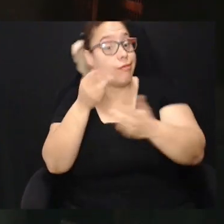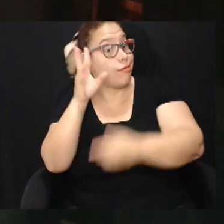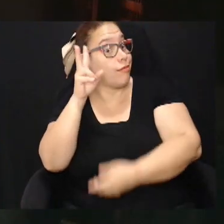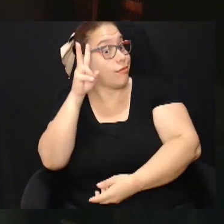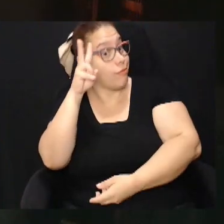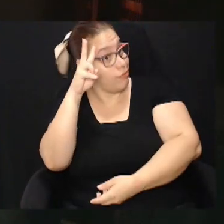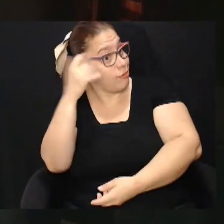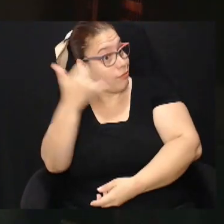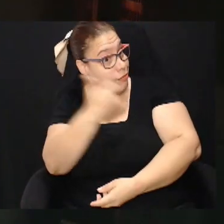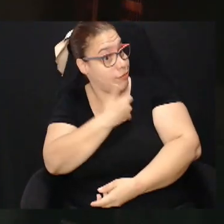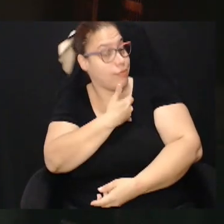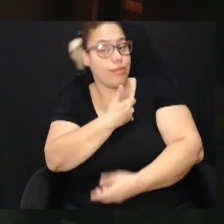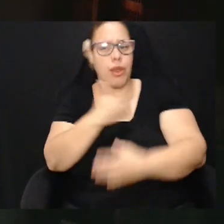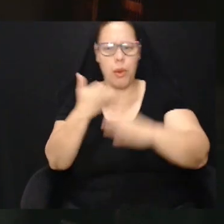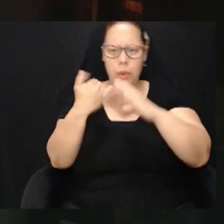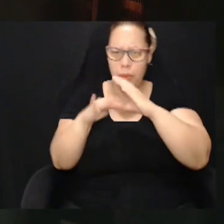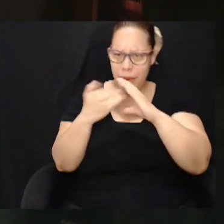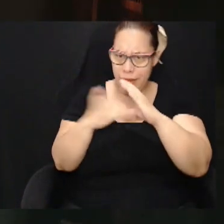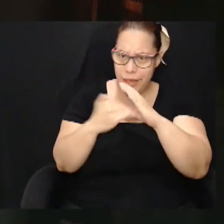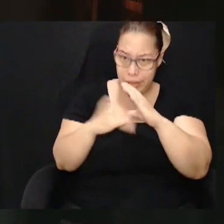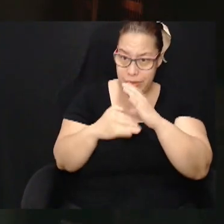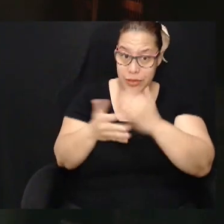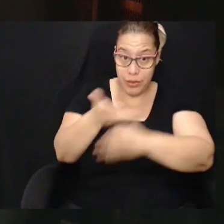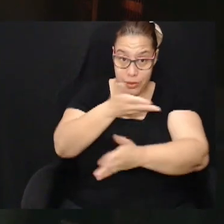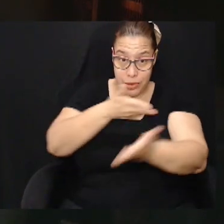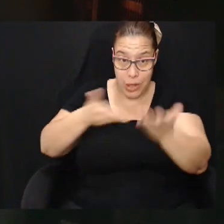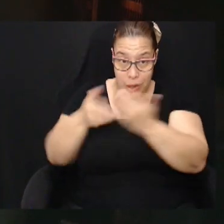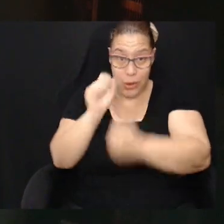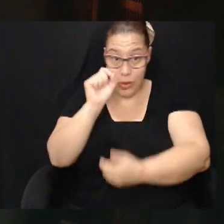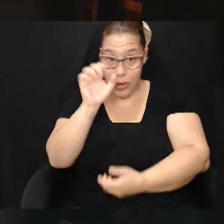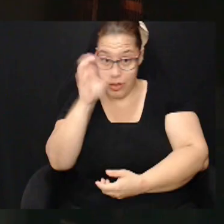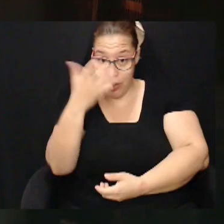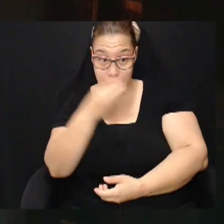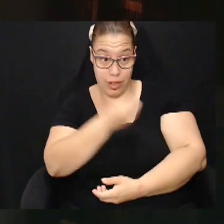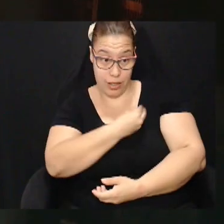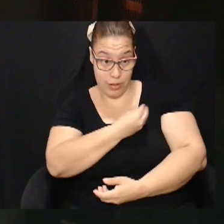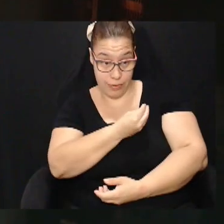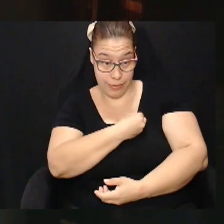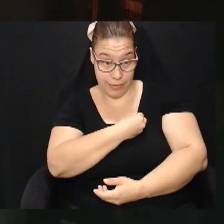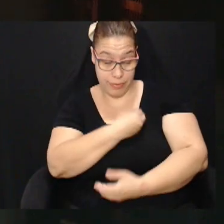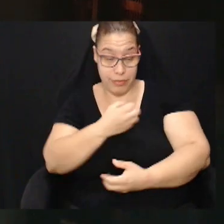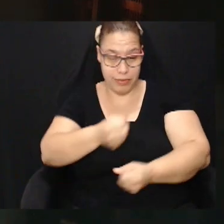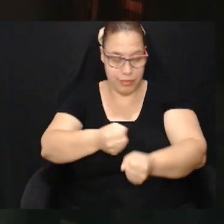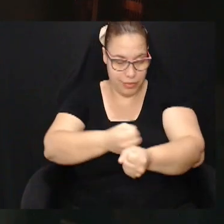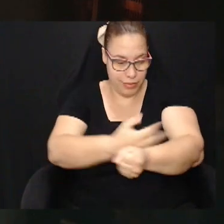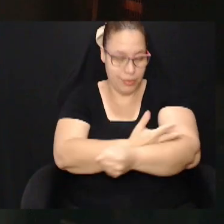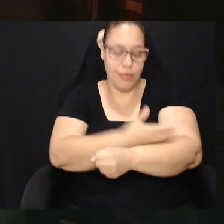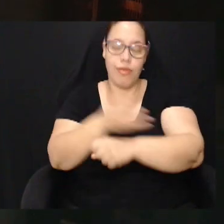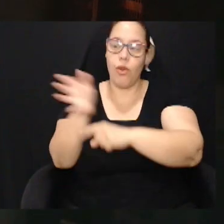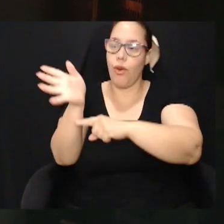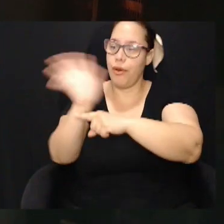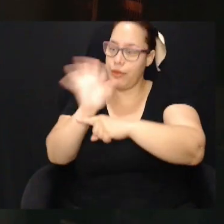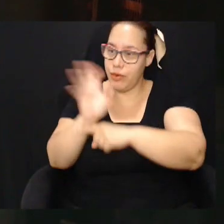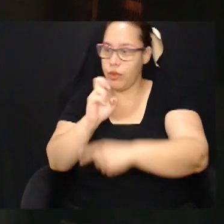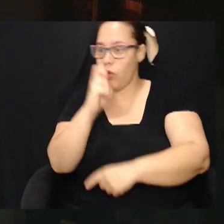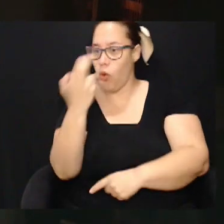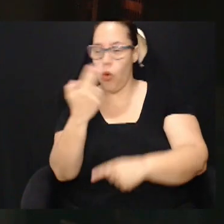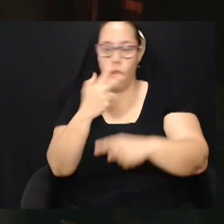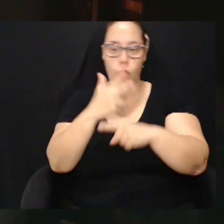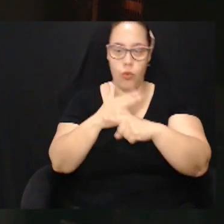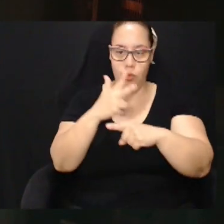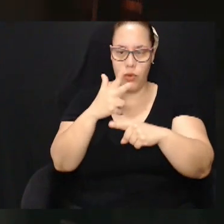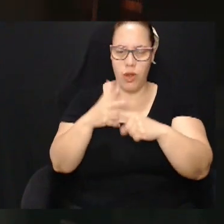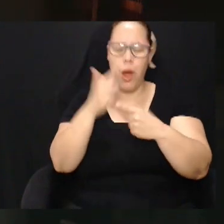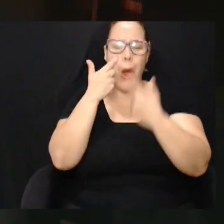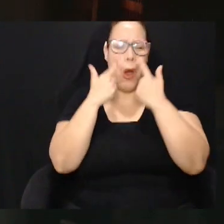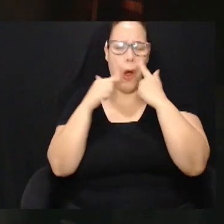Manda sua mensagem pra gente, compartilha uma situação que você viveu através de emoções ao assistir um filme ou uma série. Já chorou, se identificou,